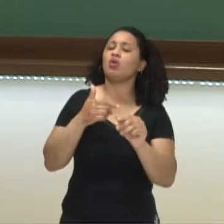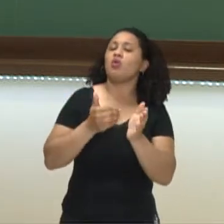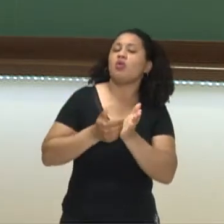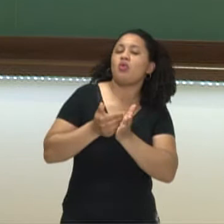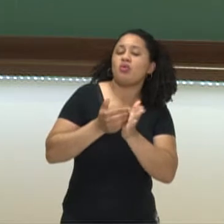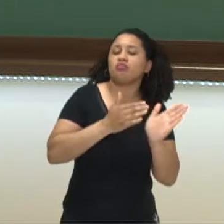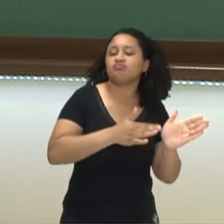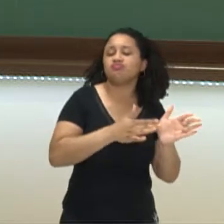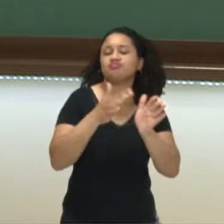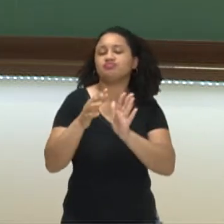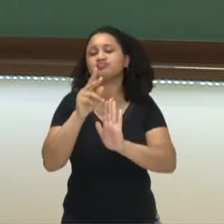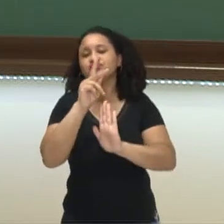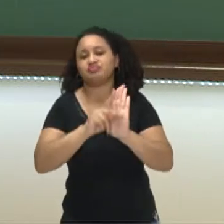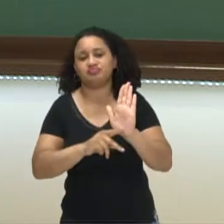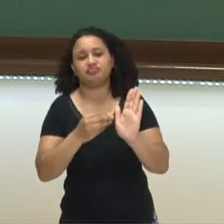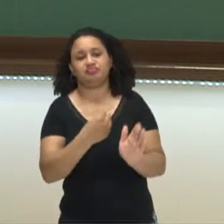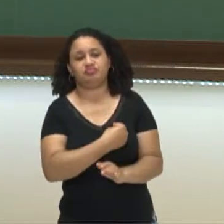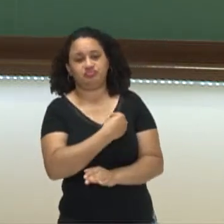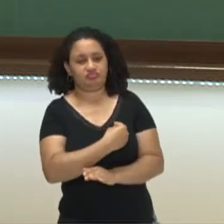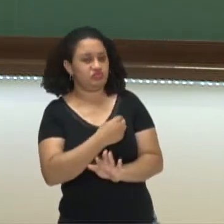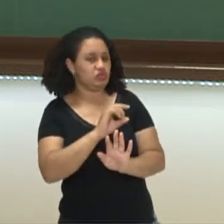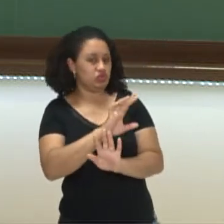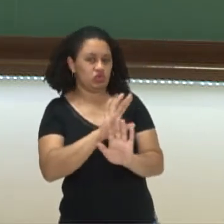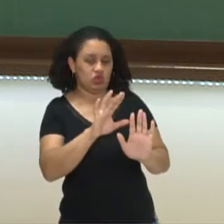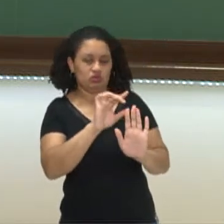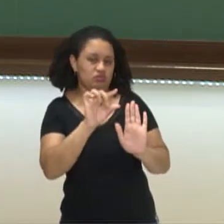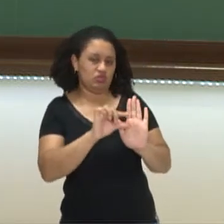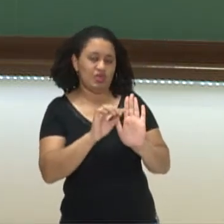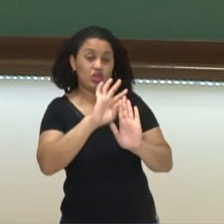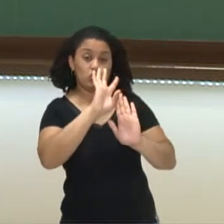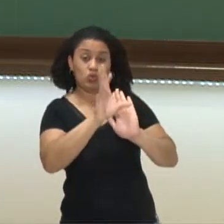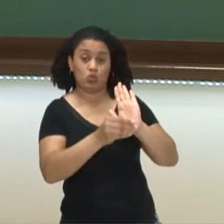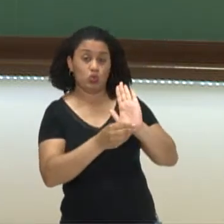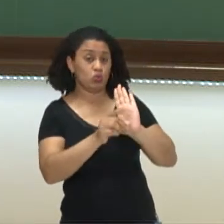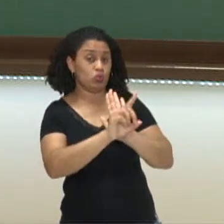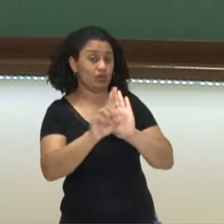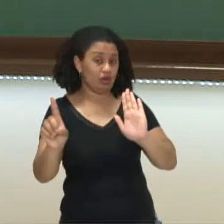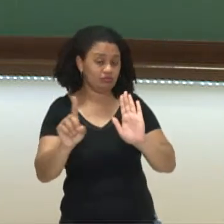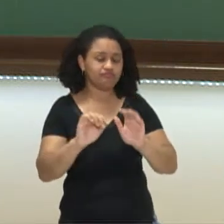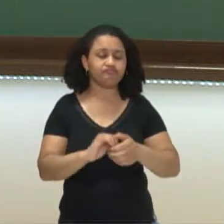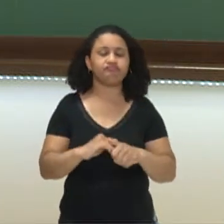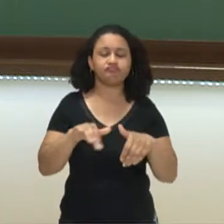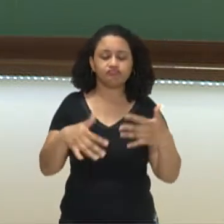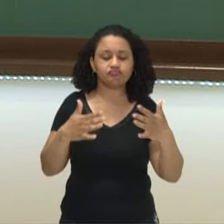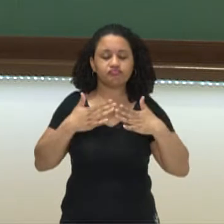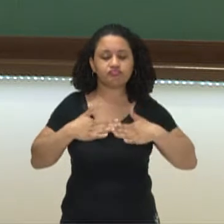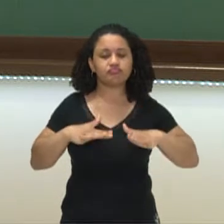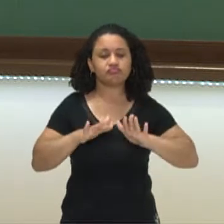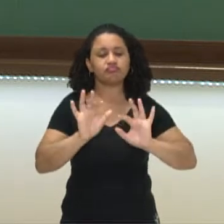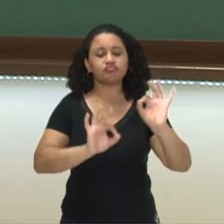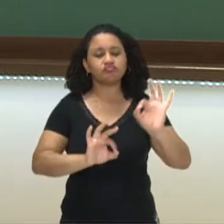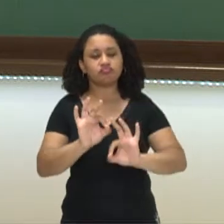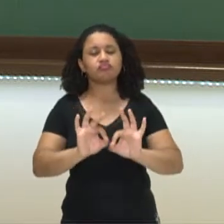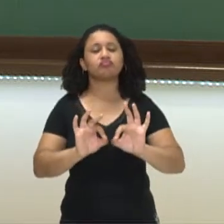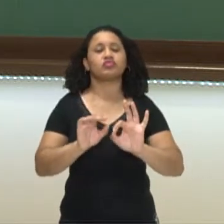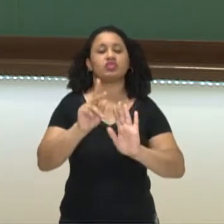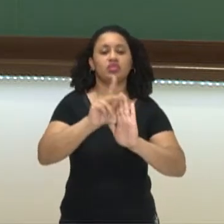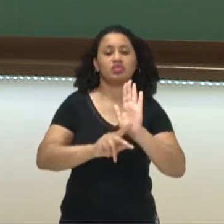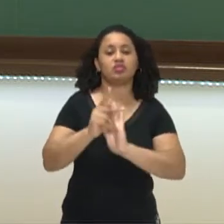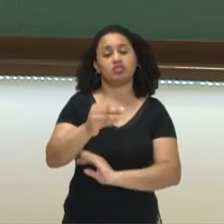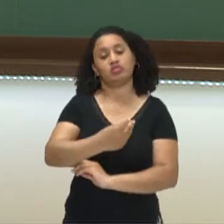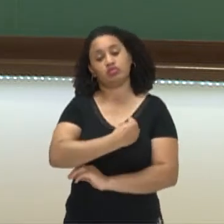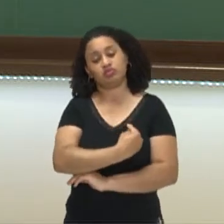do seu plano de vida. Uma parte. Então calma, você vai construir ainda e planejar toda a sua vida. A